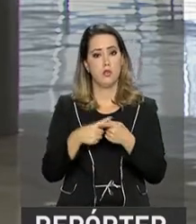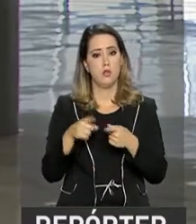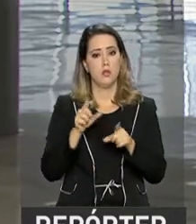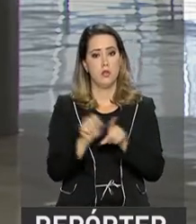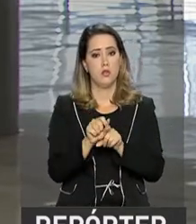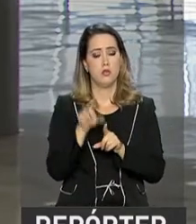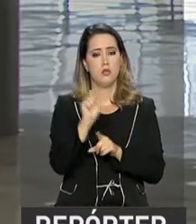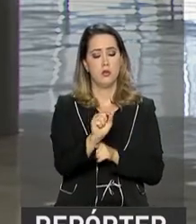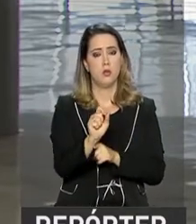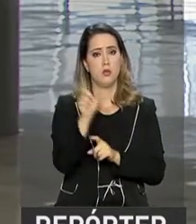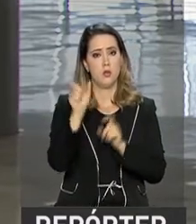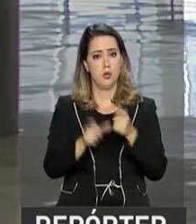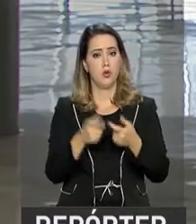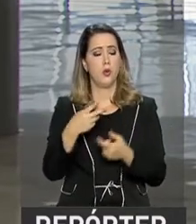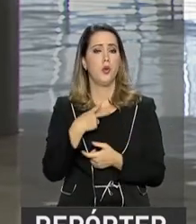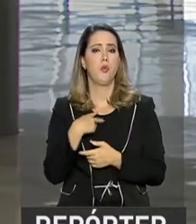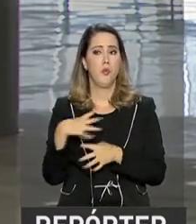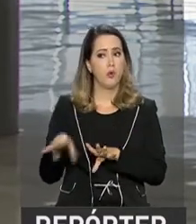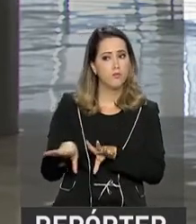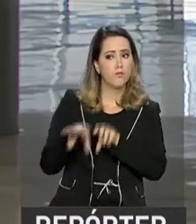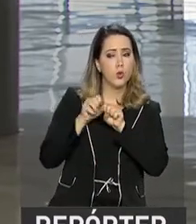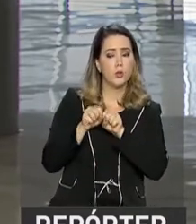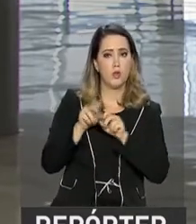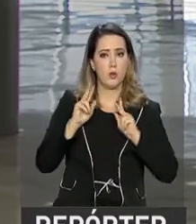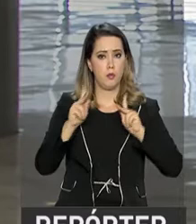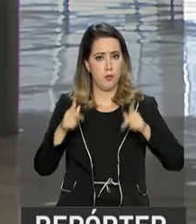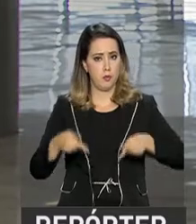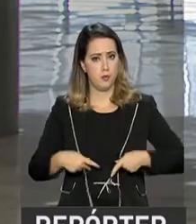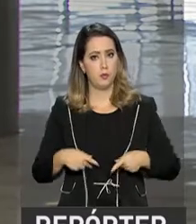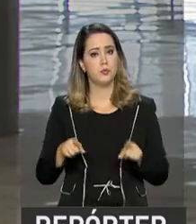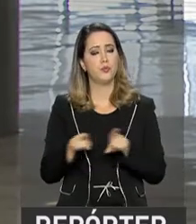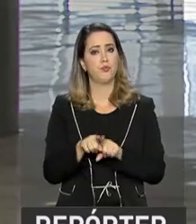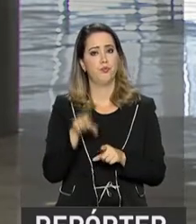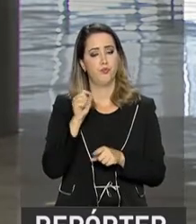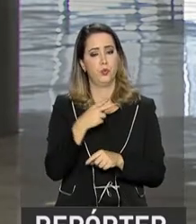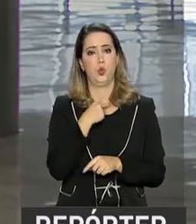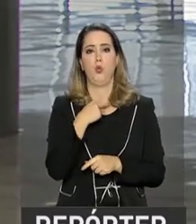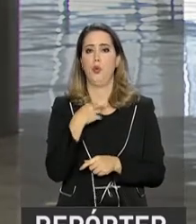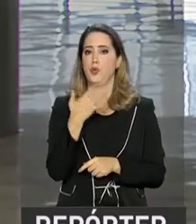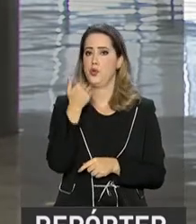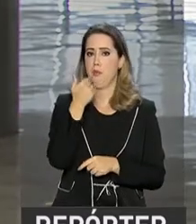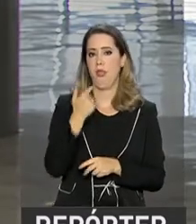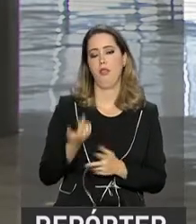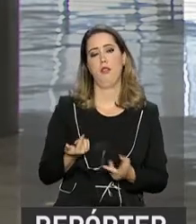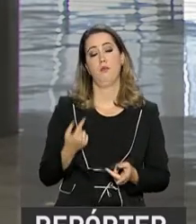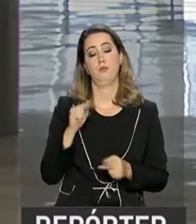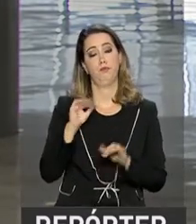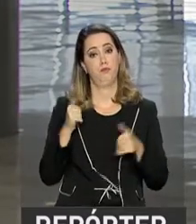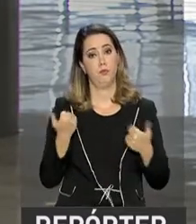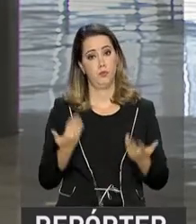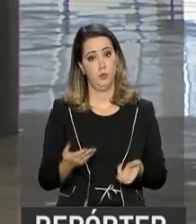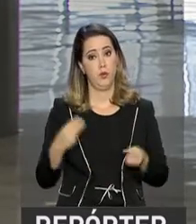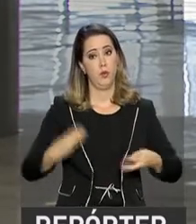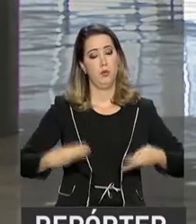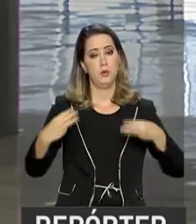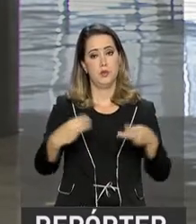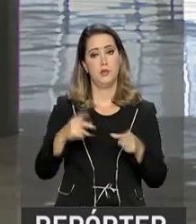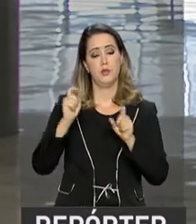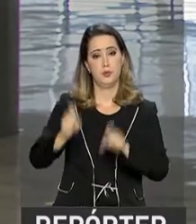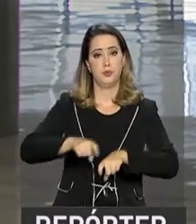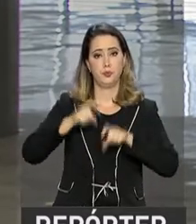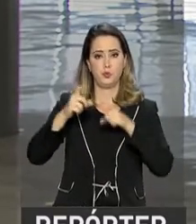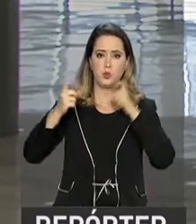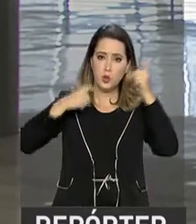para consumo das pessoas e também levando ao abate desse gado é por isso que o ministério da agricultura se preocupa